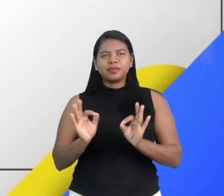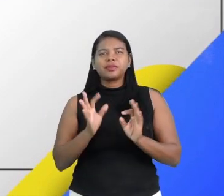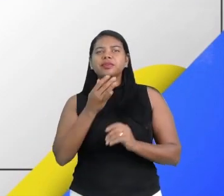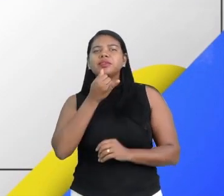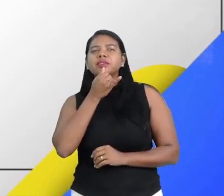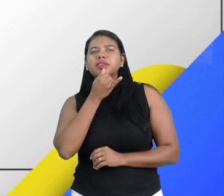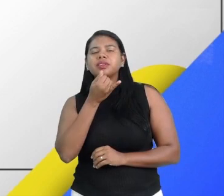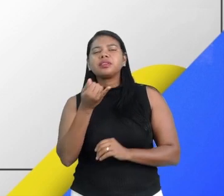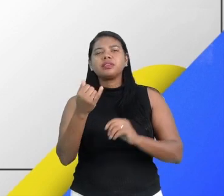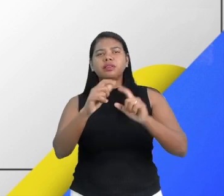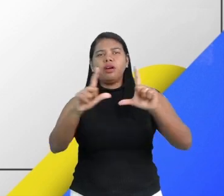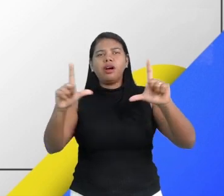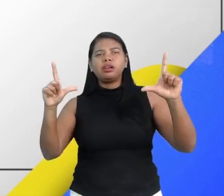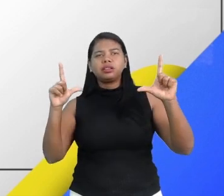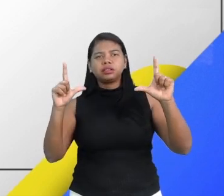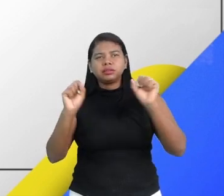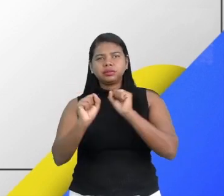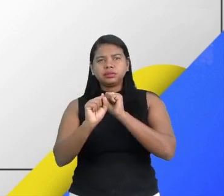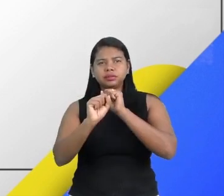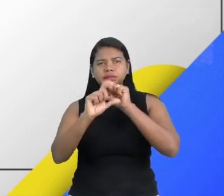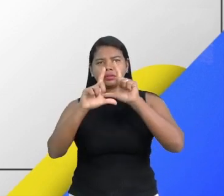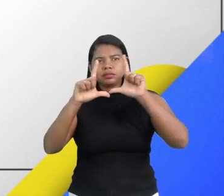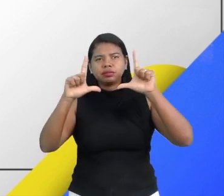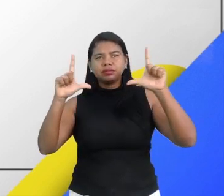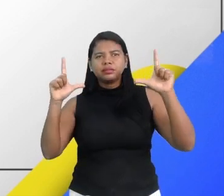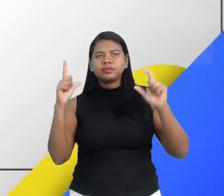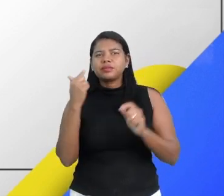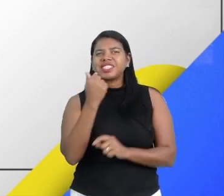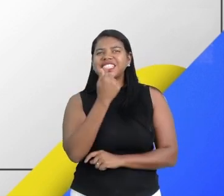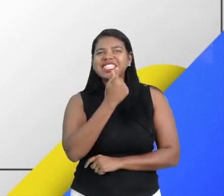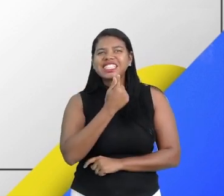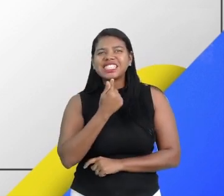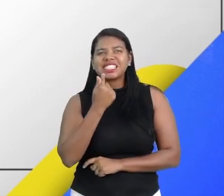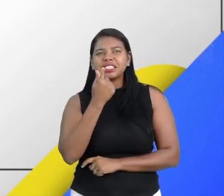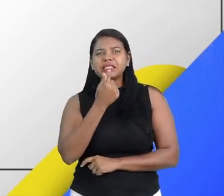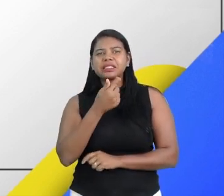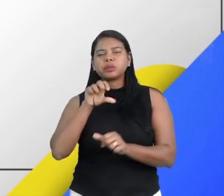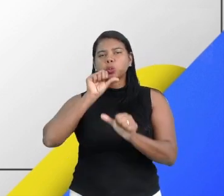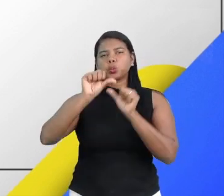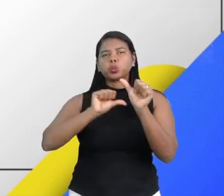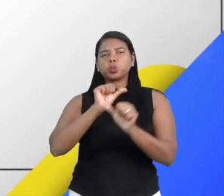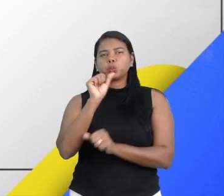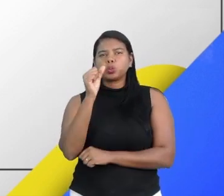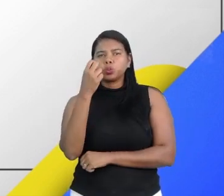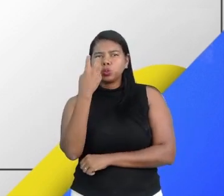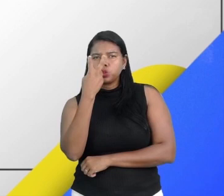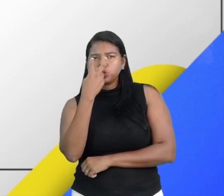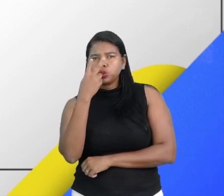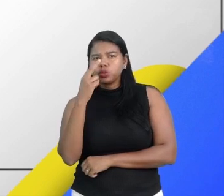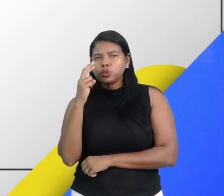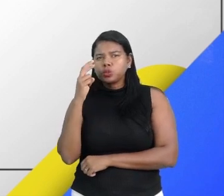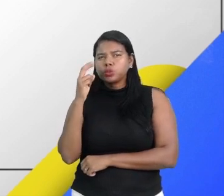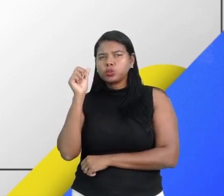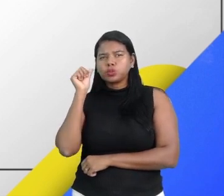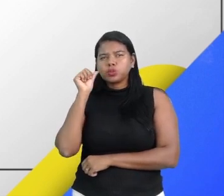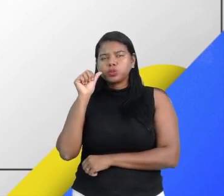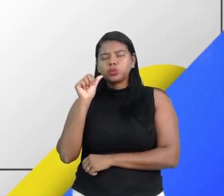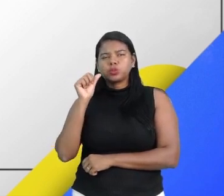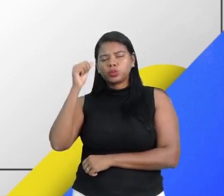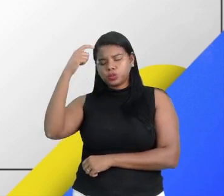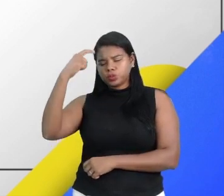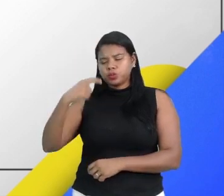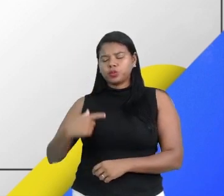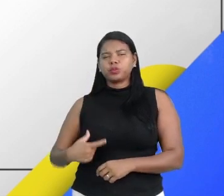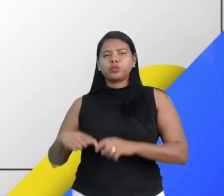fazer um clareamento dos dentes ou mudar a cor dos olhos de um modelo dentro de uma